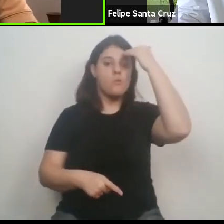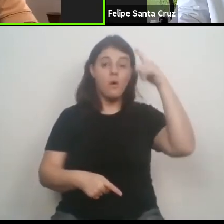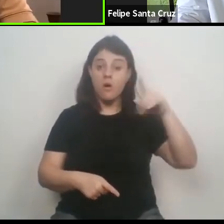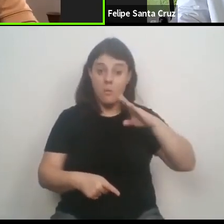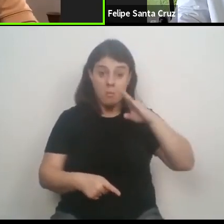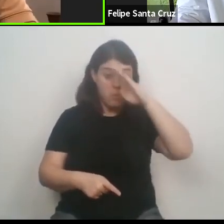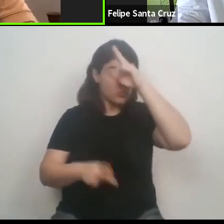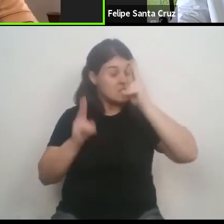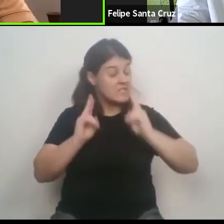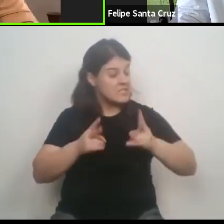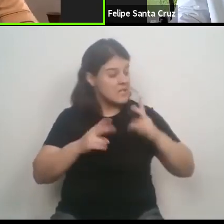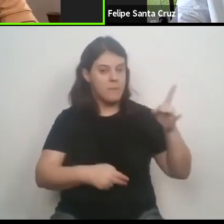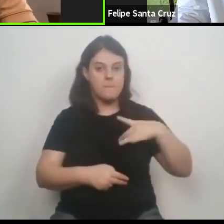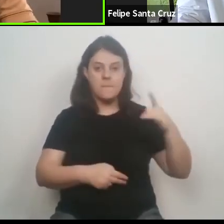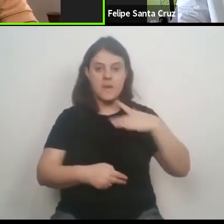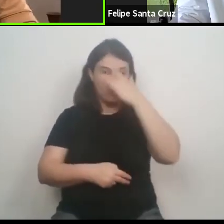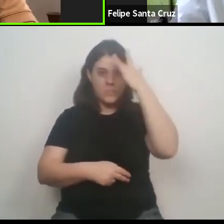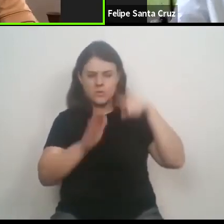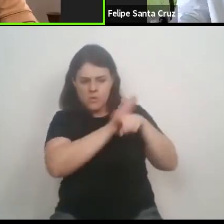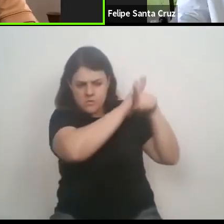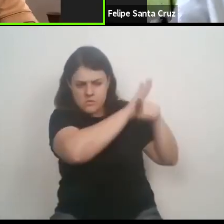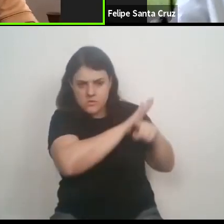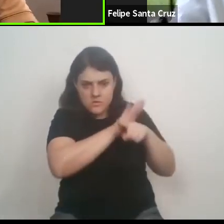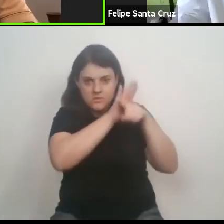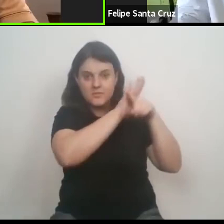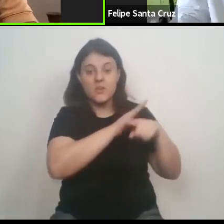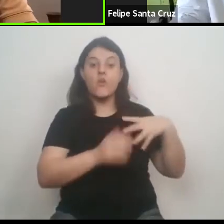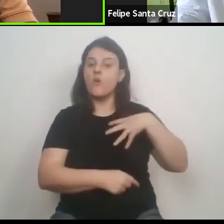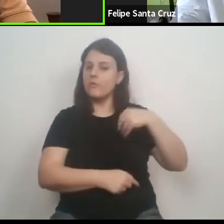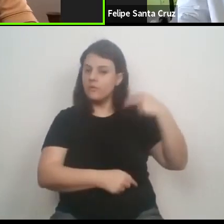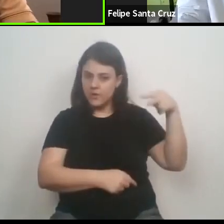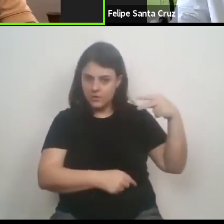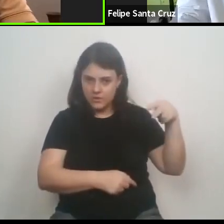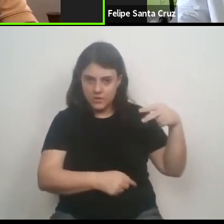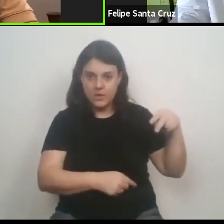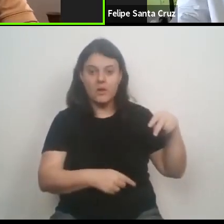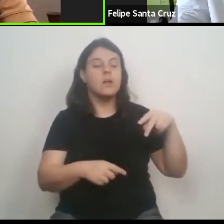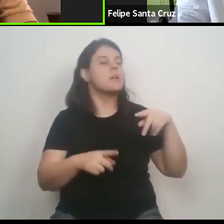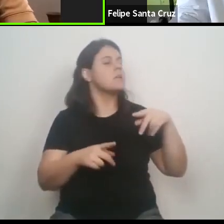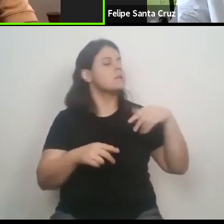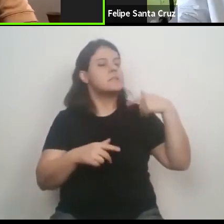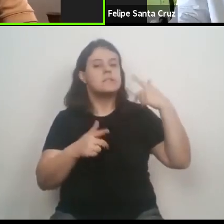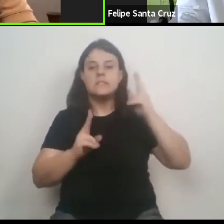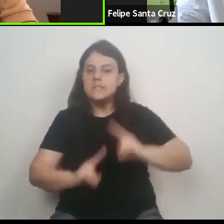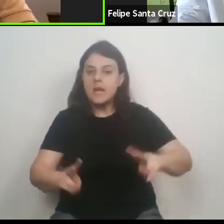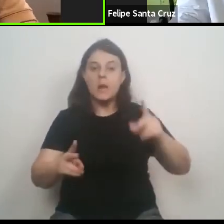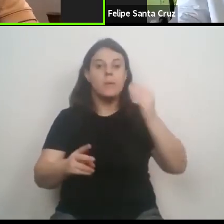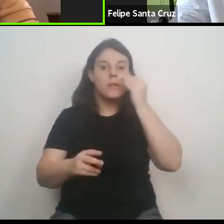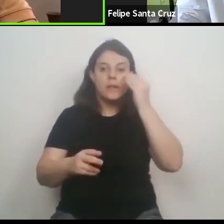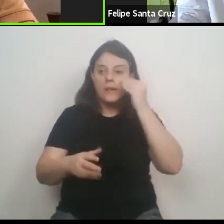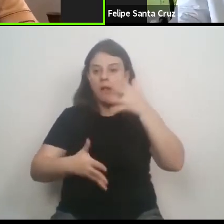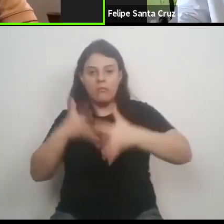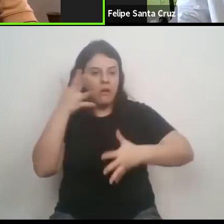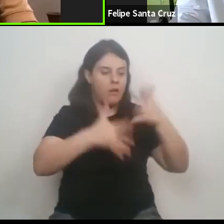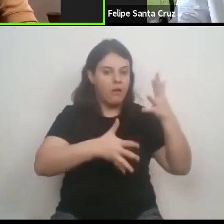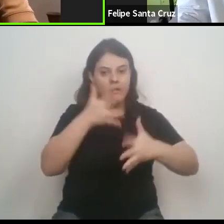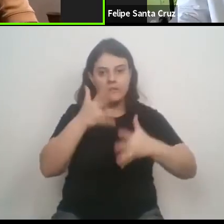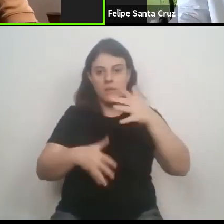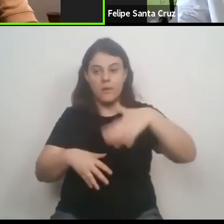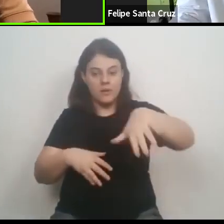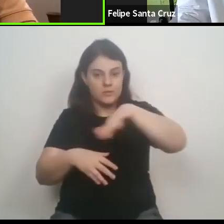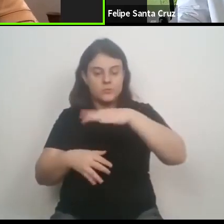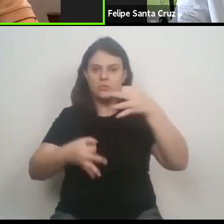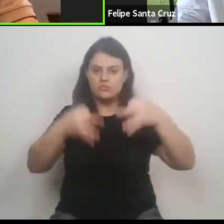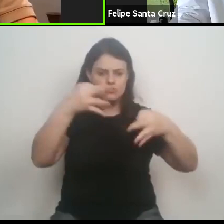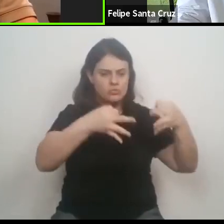medo de ser investigado, né? Os seus filhos, a todo momento, tentam atropelar a justiça, impedindo